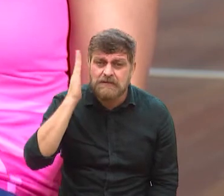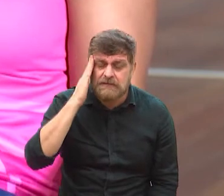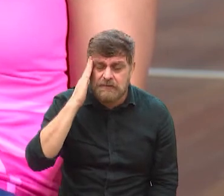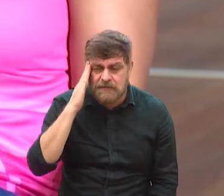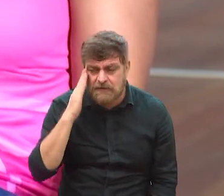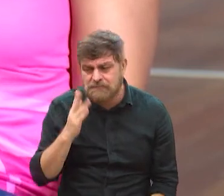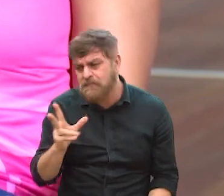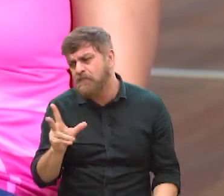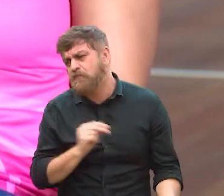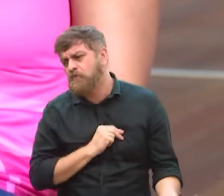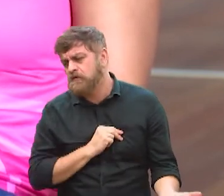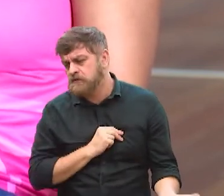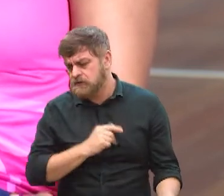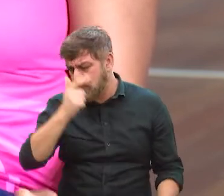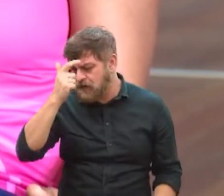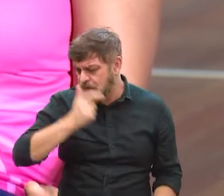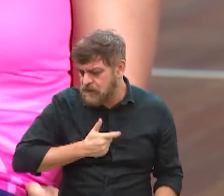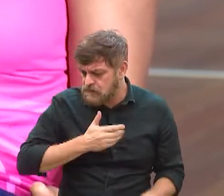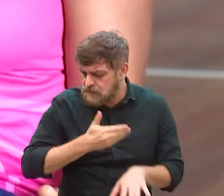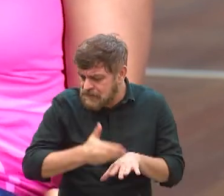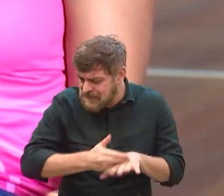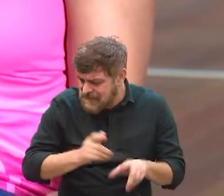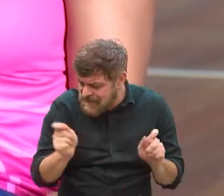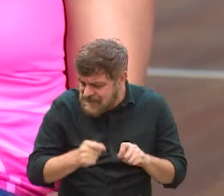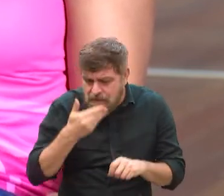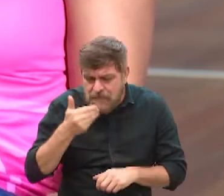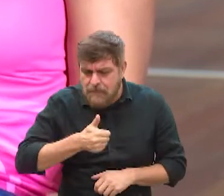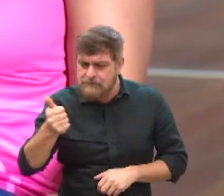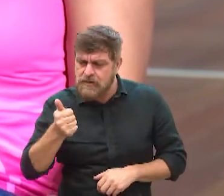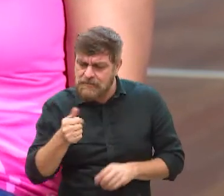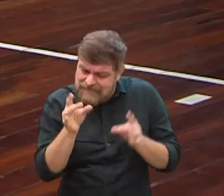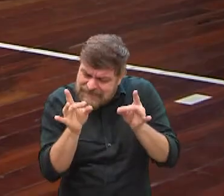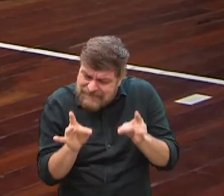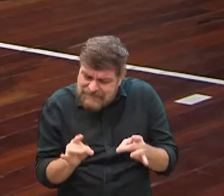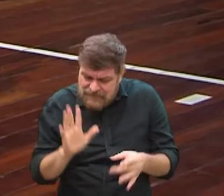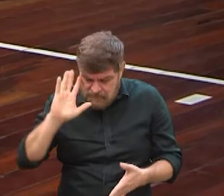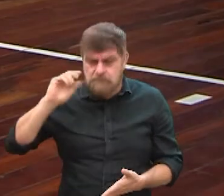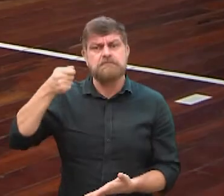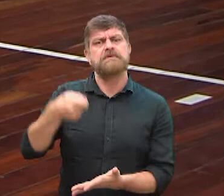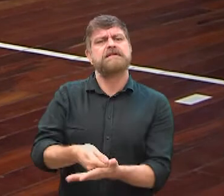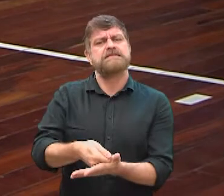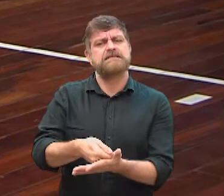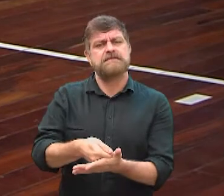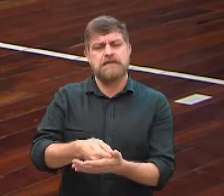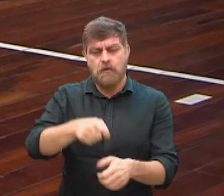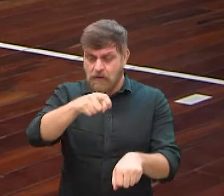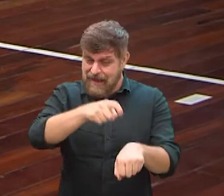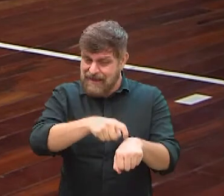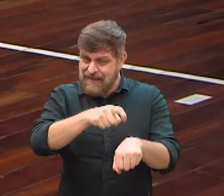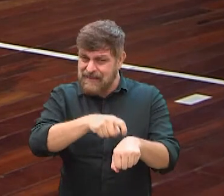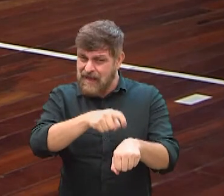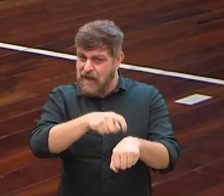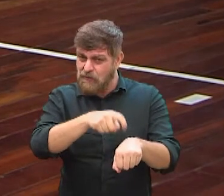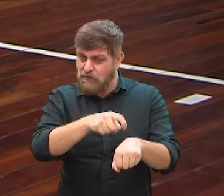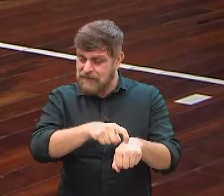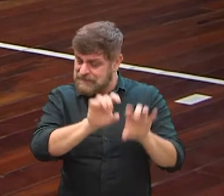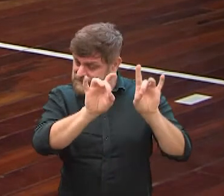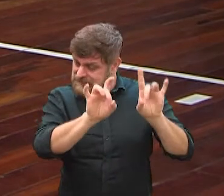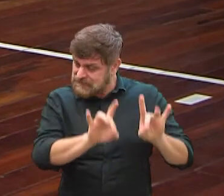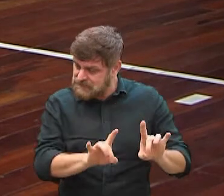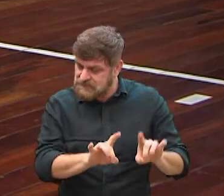tipo, poxa, o que eu estou fazendo aqui que eu posso melhorar. É a tomada de decisão, Isso. É aquele momento que você...